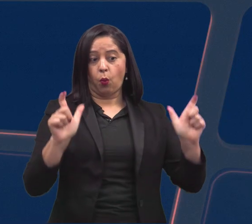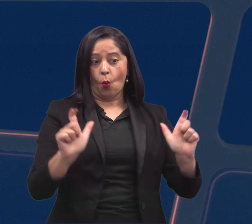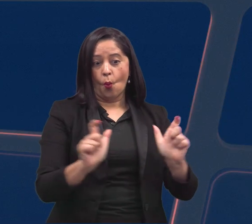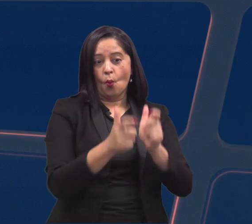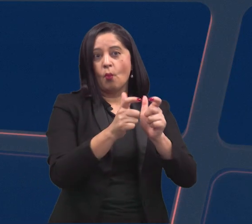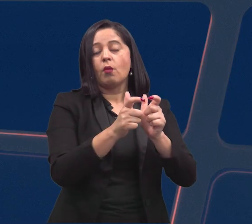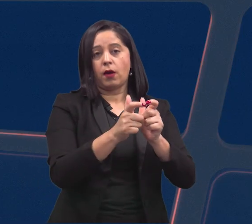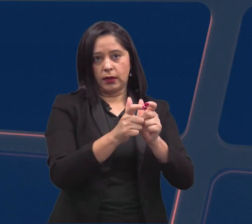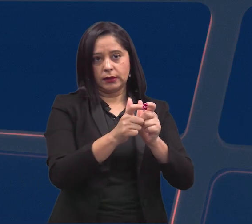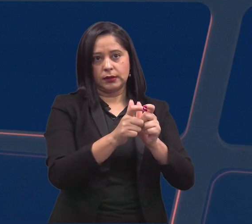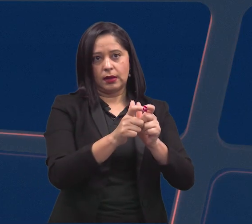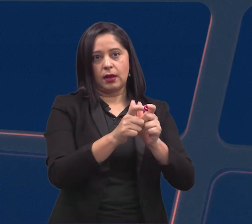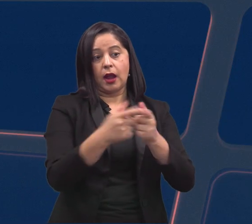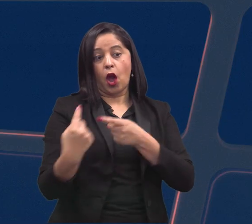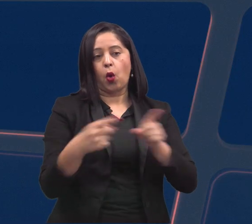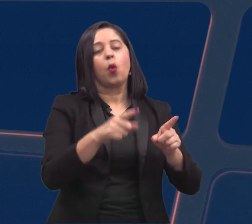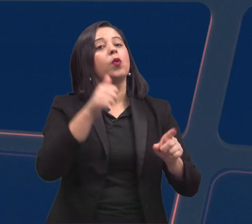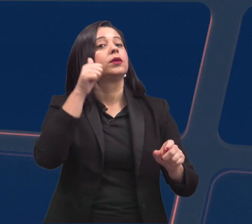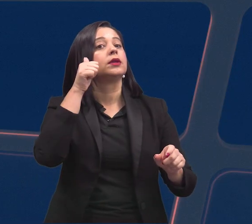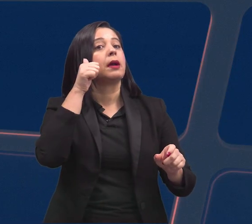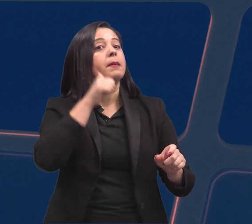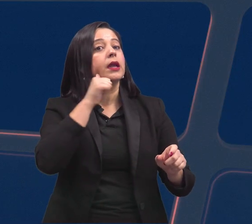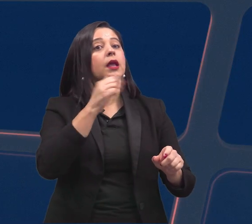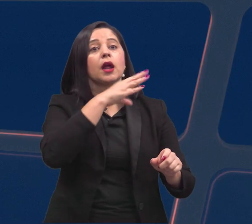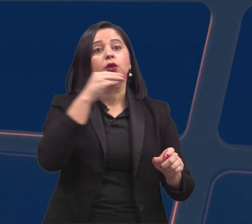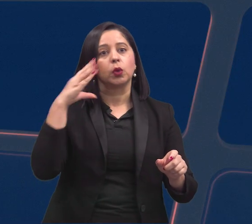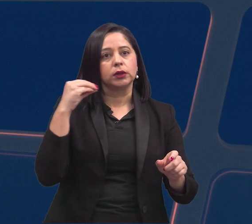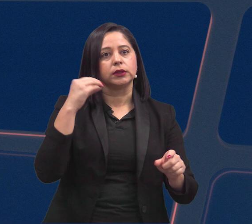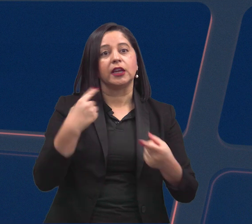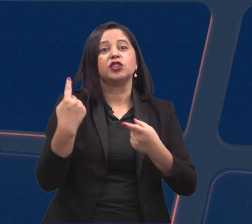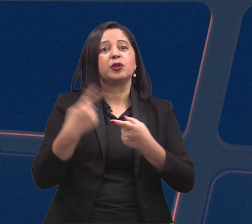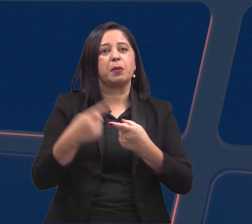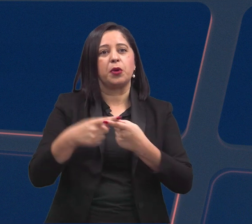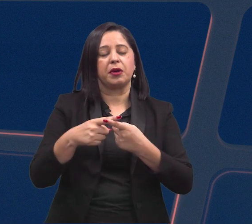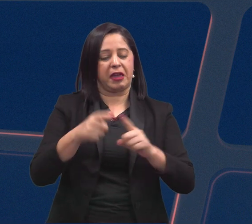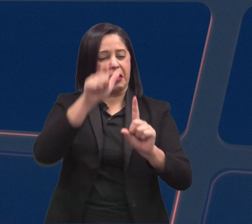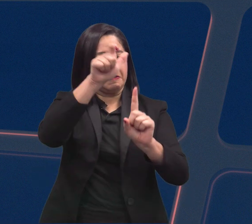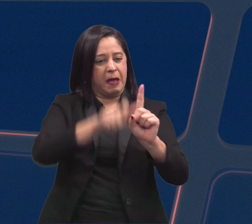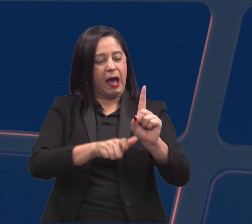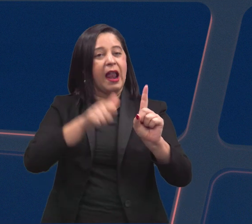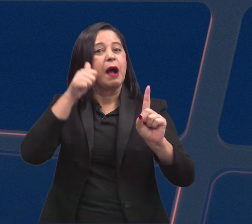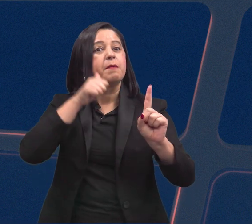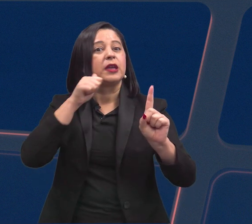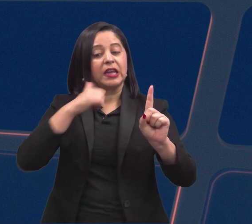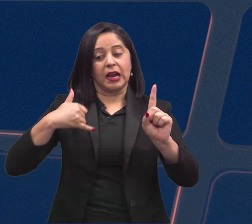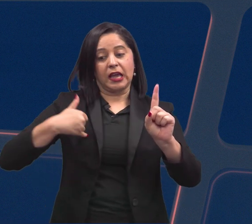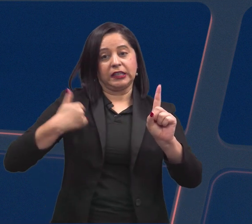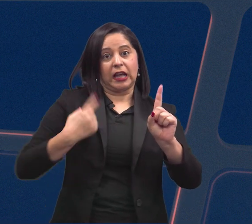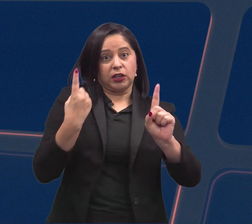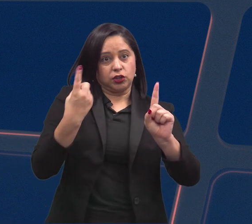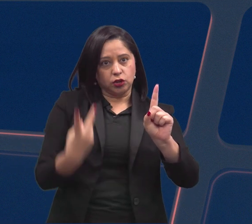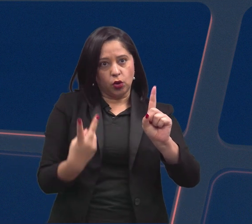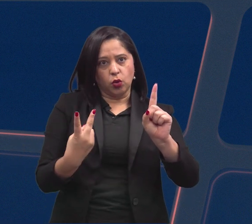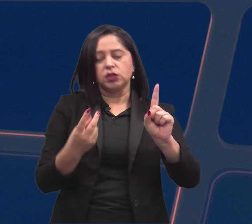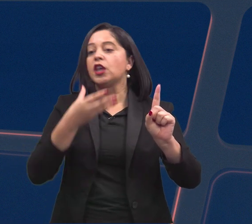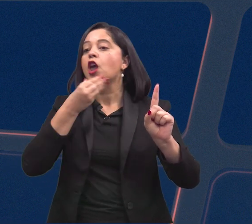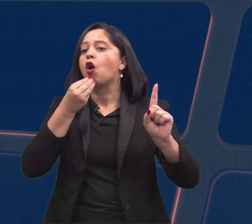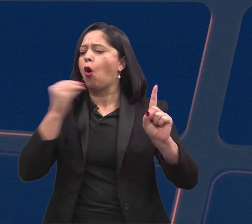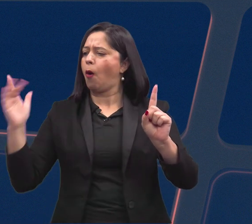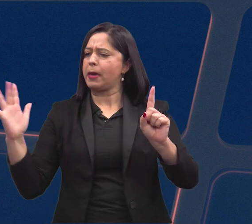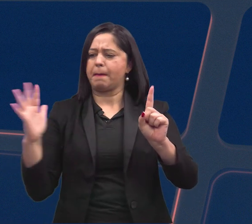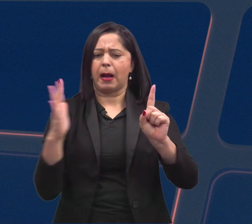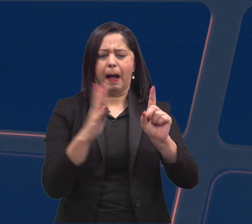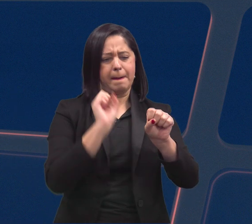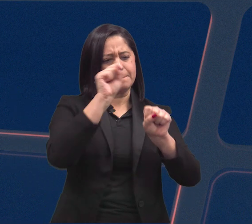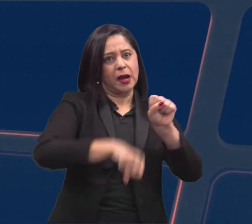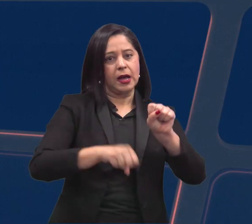sexual contra meninas e adolescentes no município. A visita acontece após uma denúncia de estupro coletivo contra uma